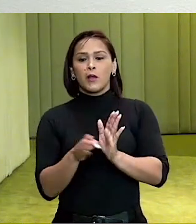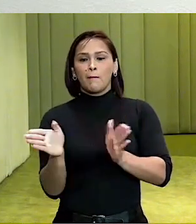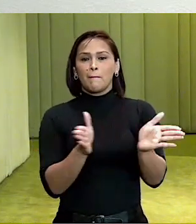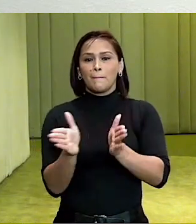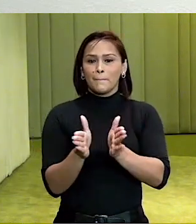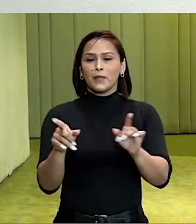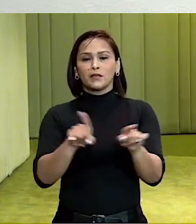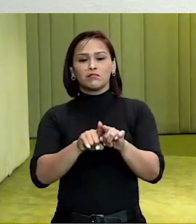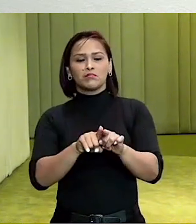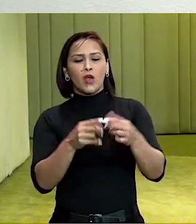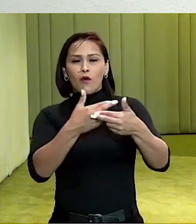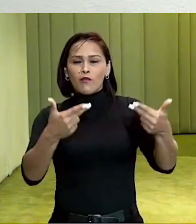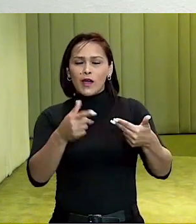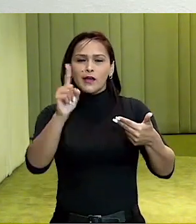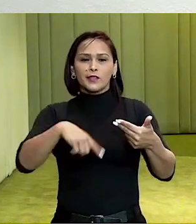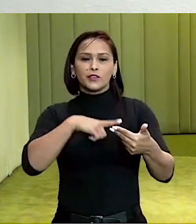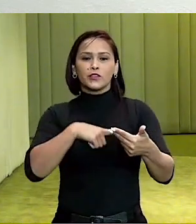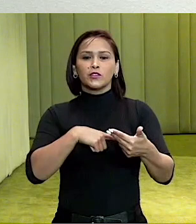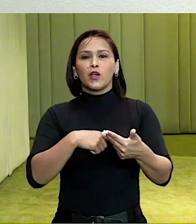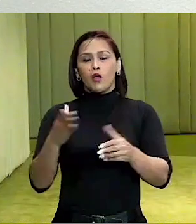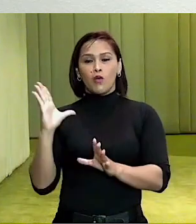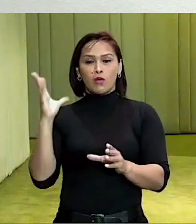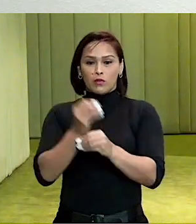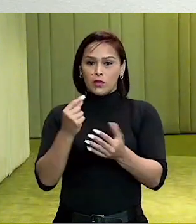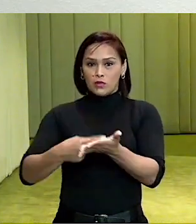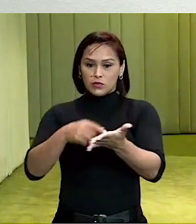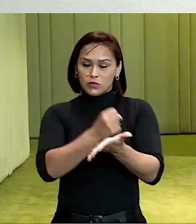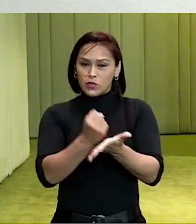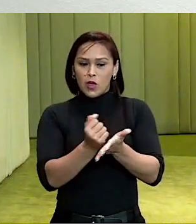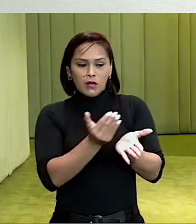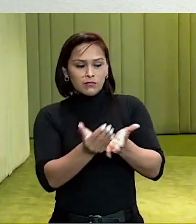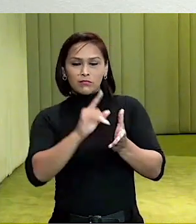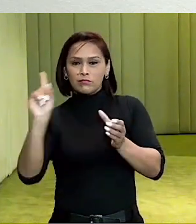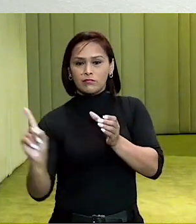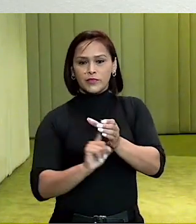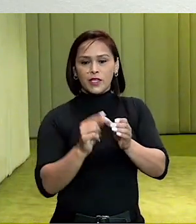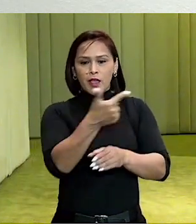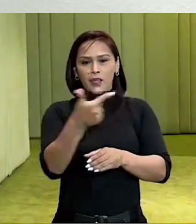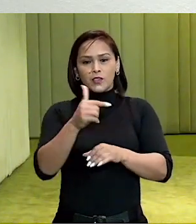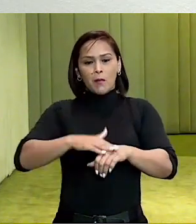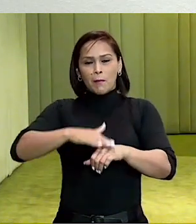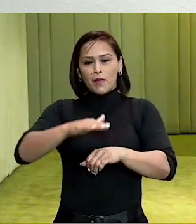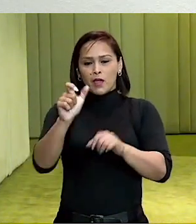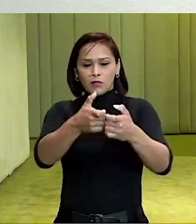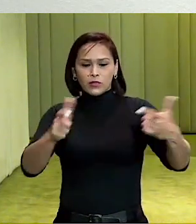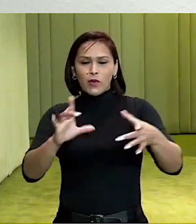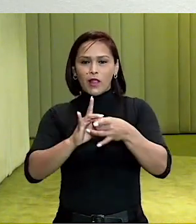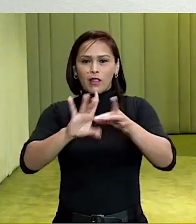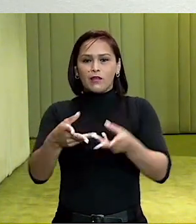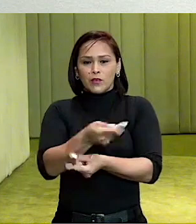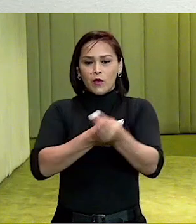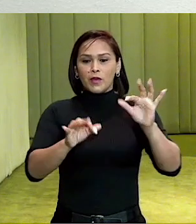são superlativos. Com a concretização do acordo, passaremos a integrar a segunda maior área de livre comércio